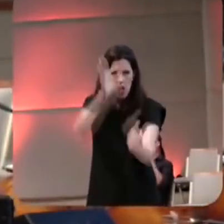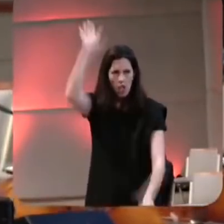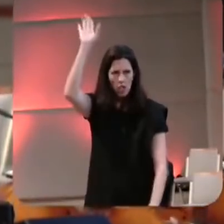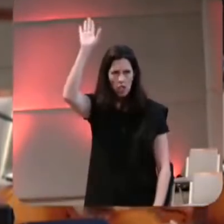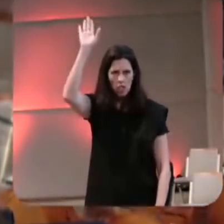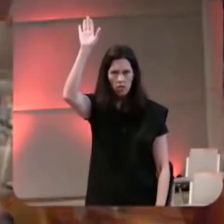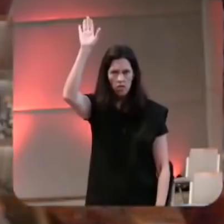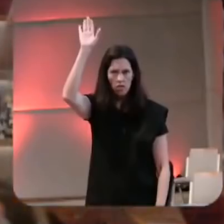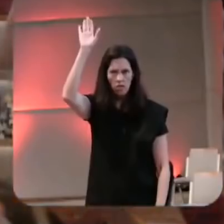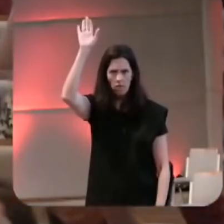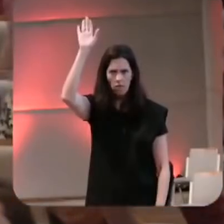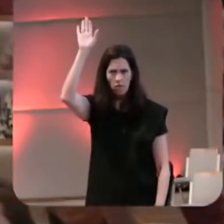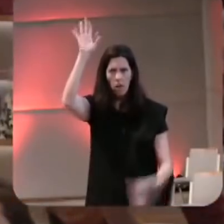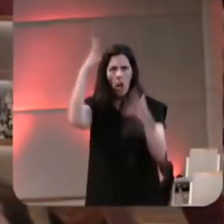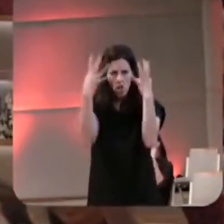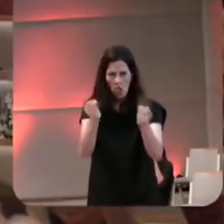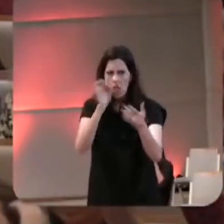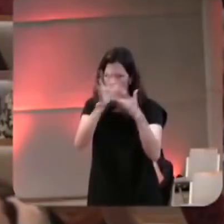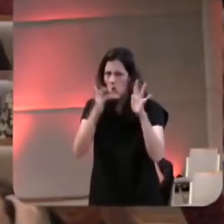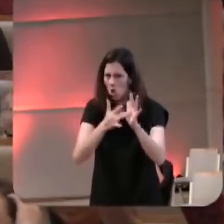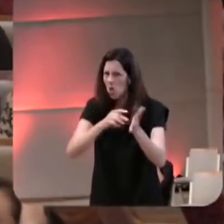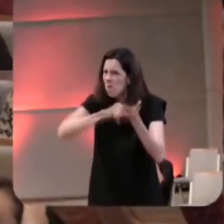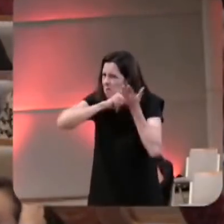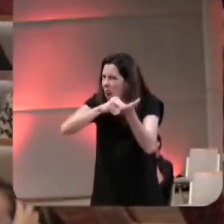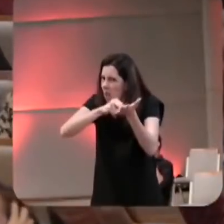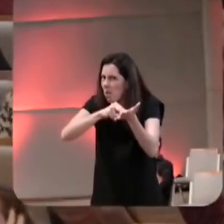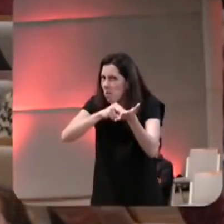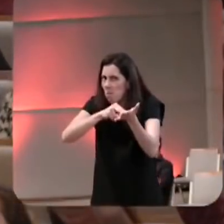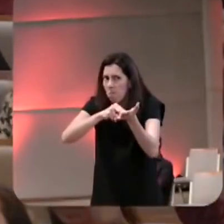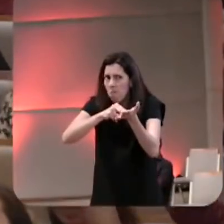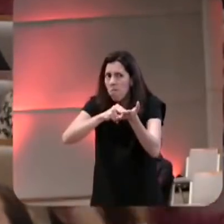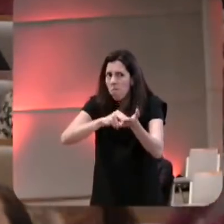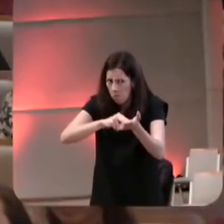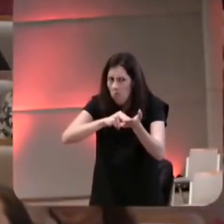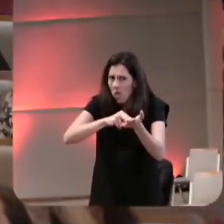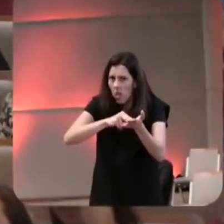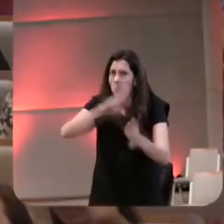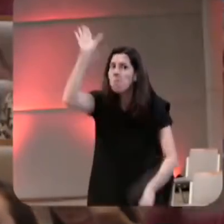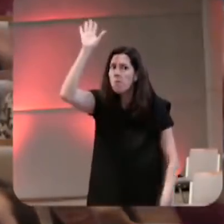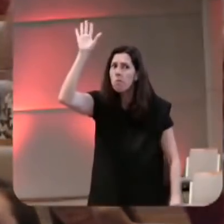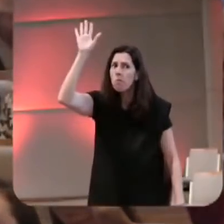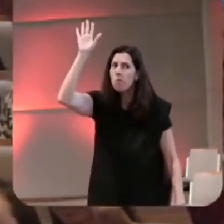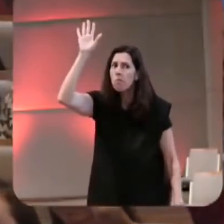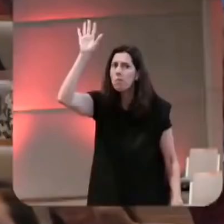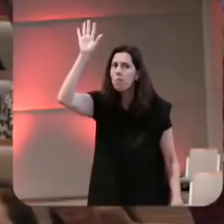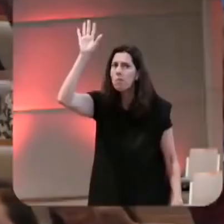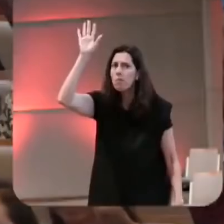mão. A maioria aqui crê em Jesus como Senhor e Salvador. Levanta a mão.